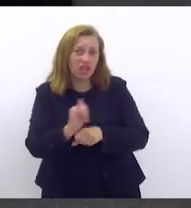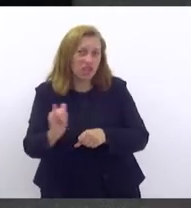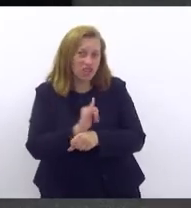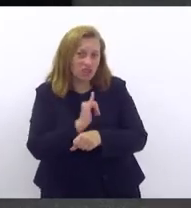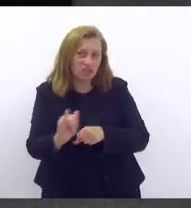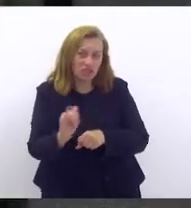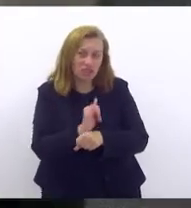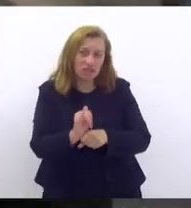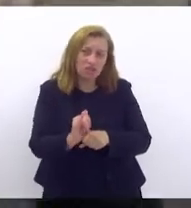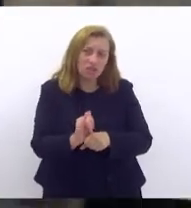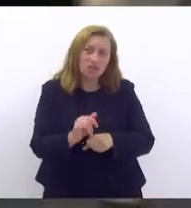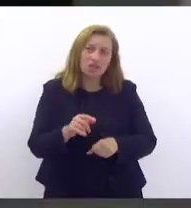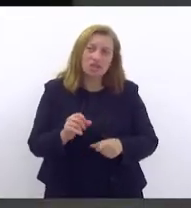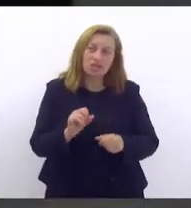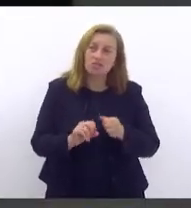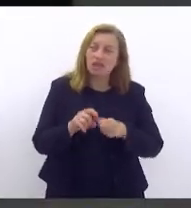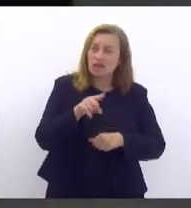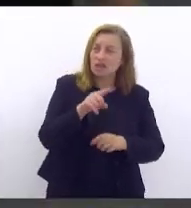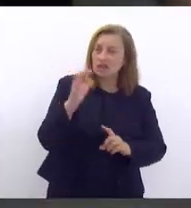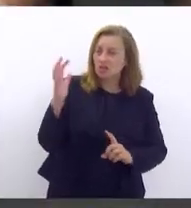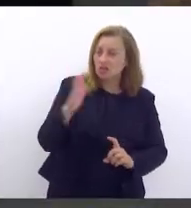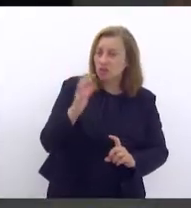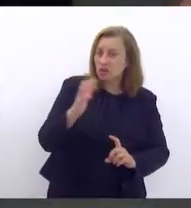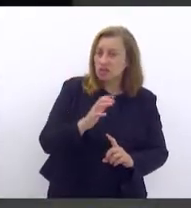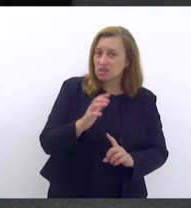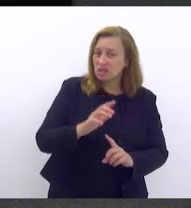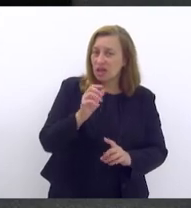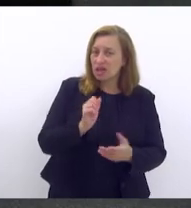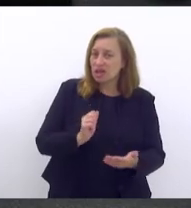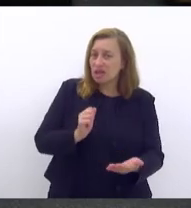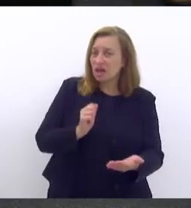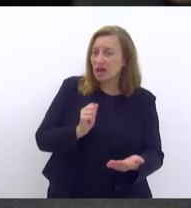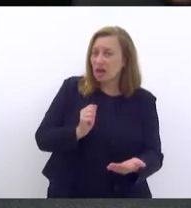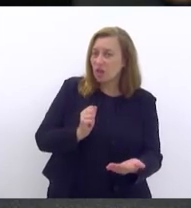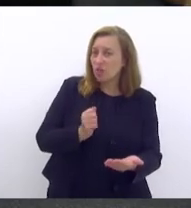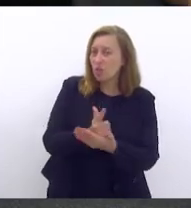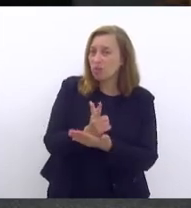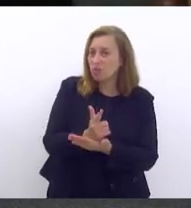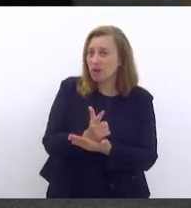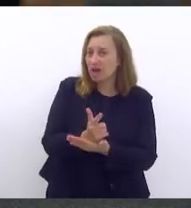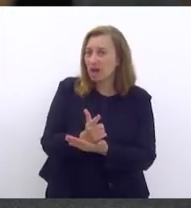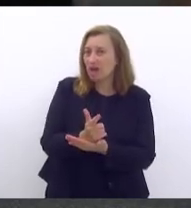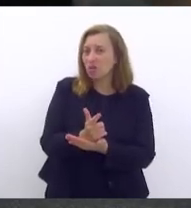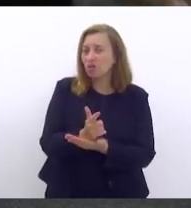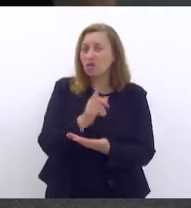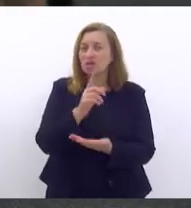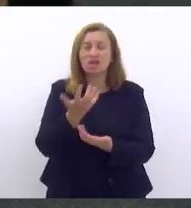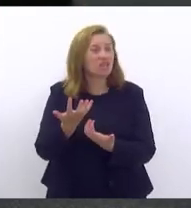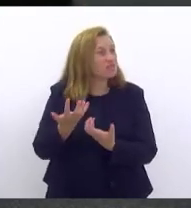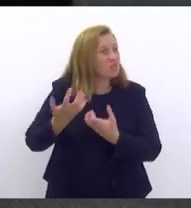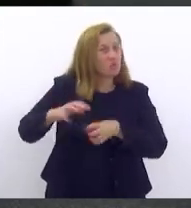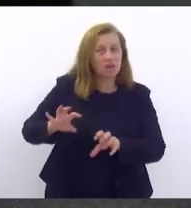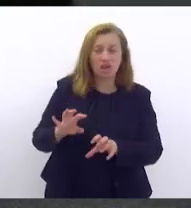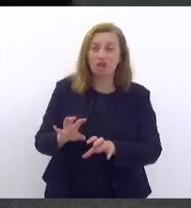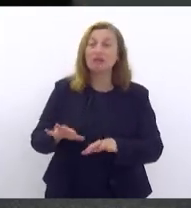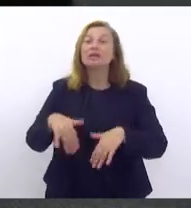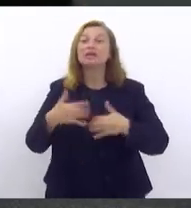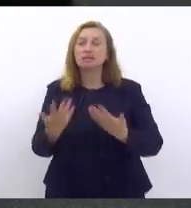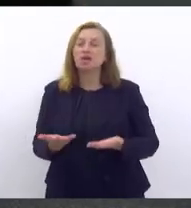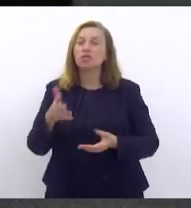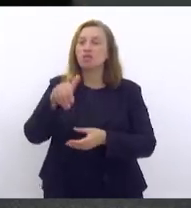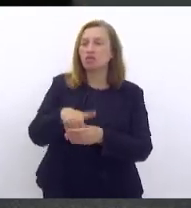sutil, que leve ele a tomar uma decisão que não corresponde exatamente aos seus interesses. Por isso, eu